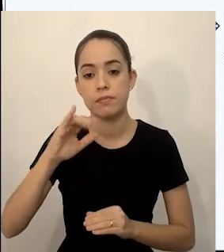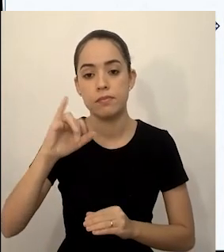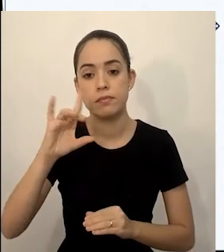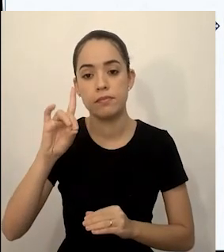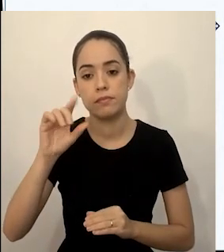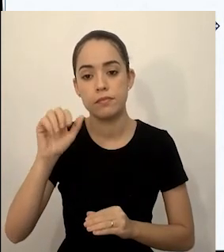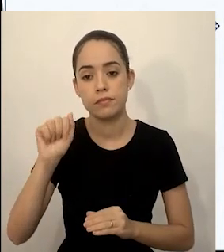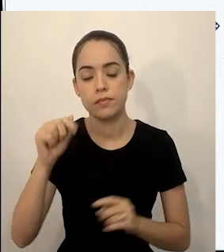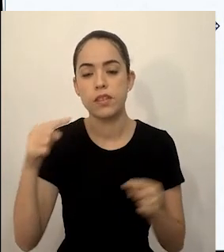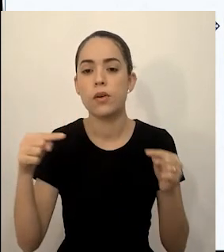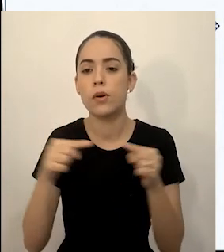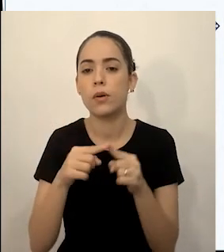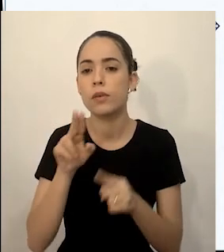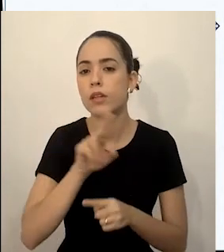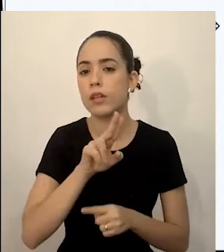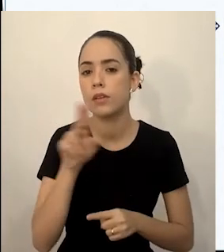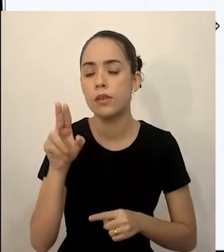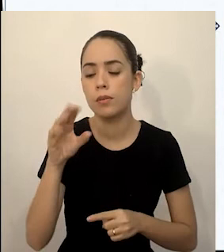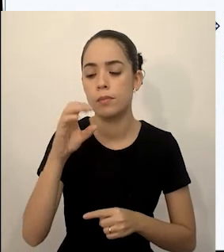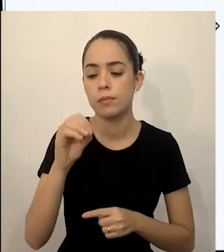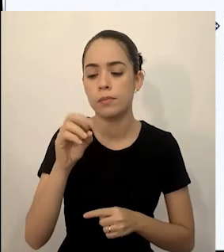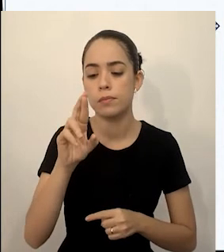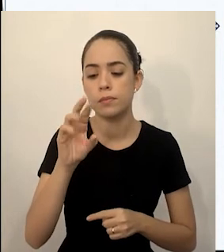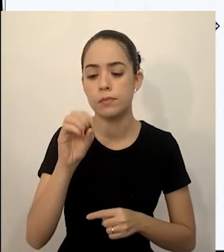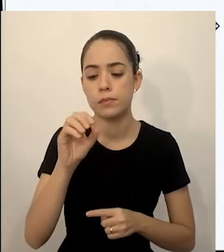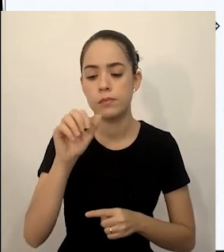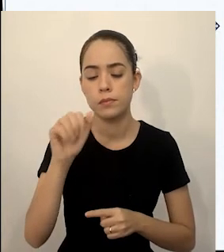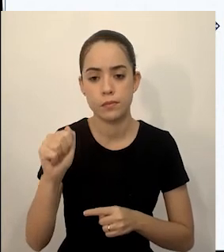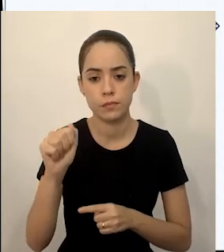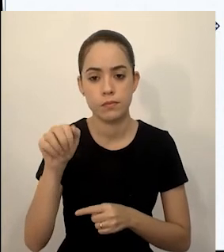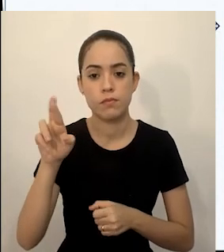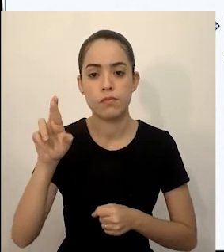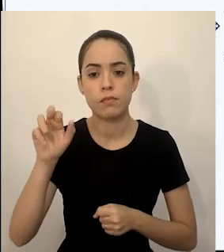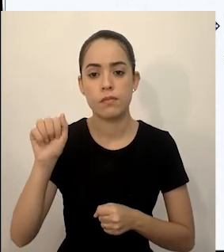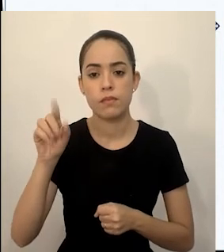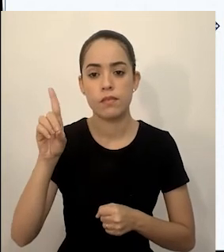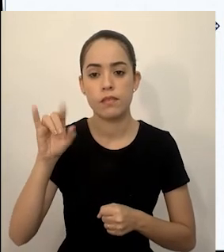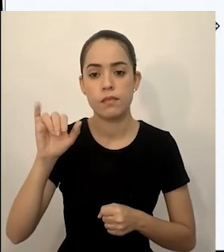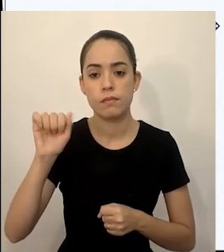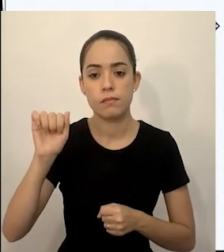pelúcida, denominada de coroa radiada.